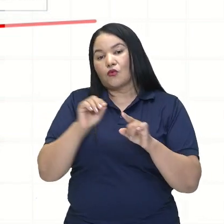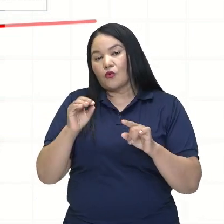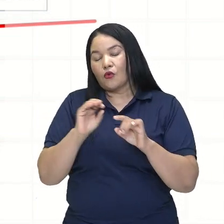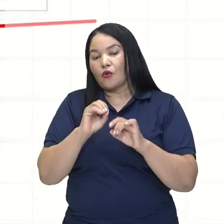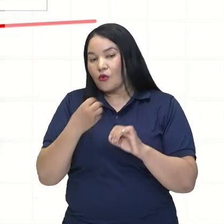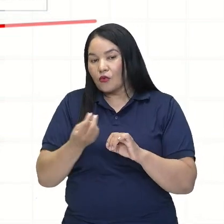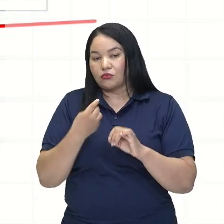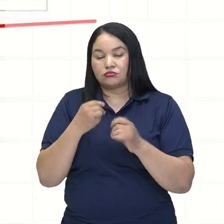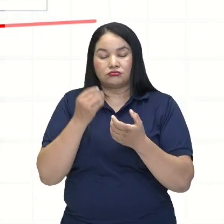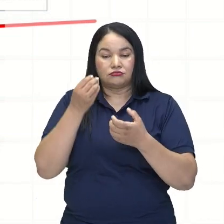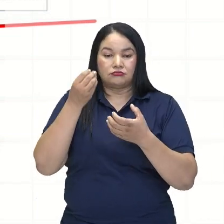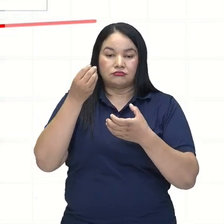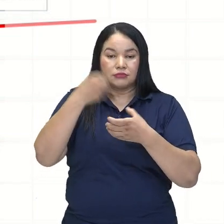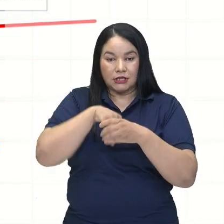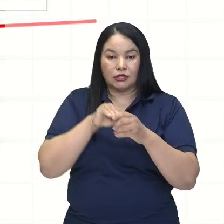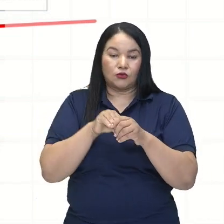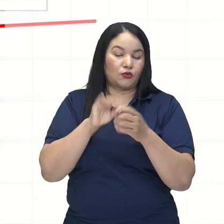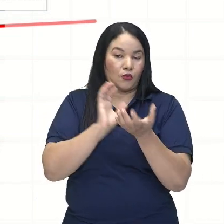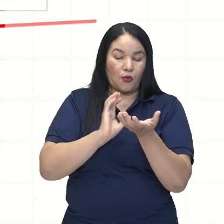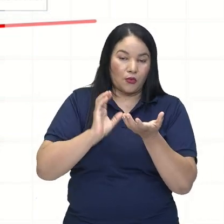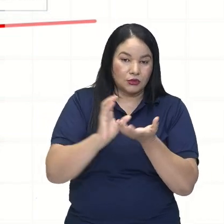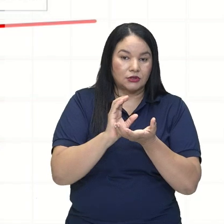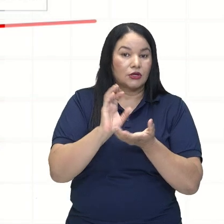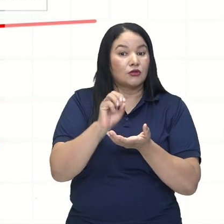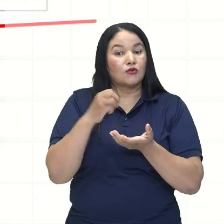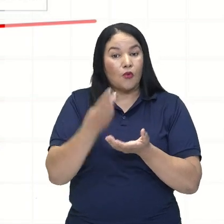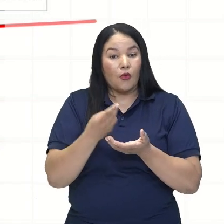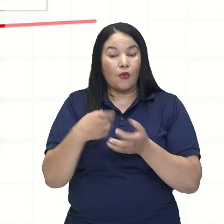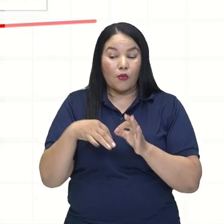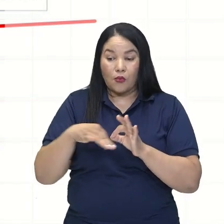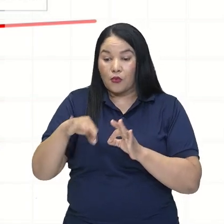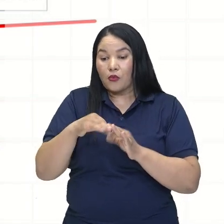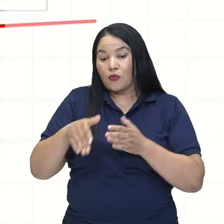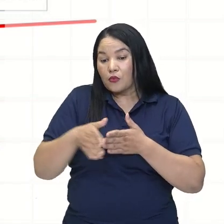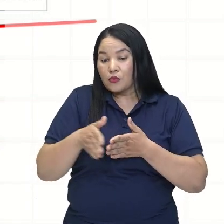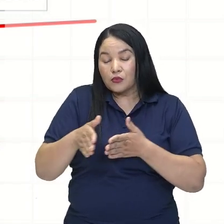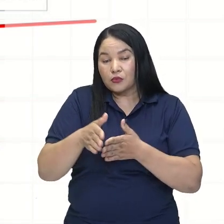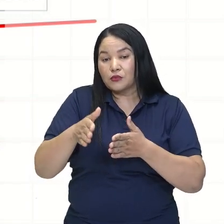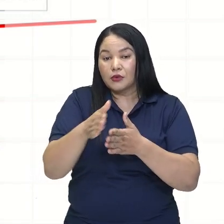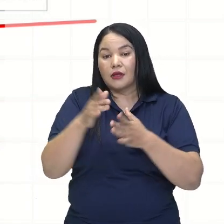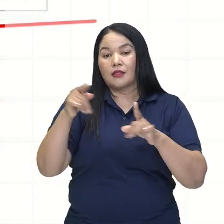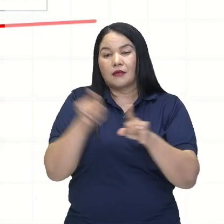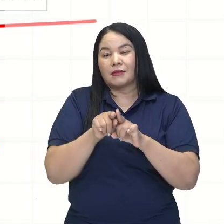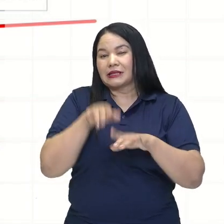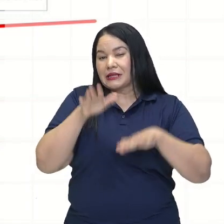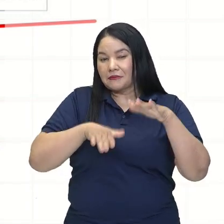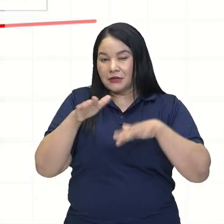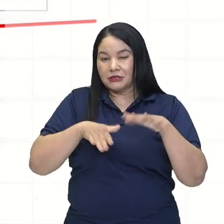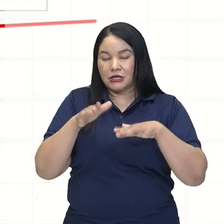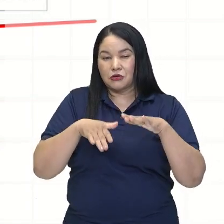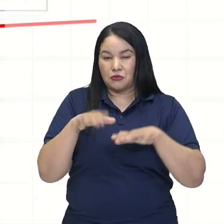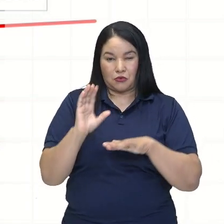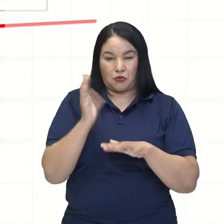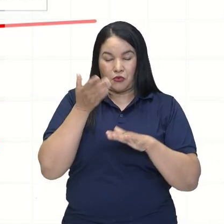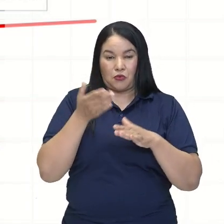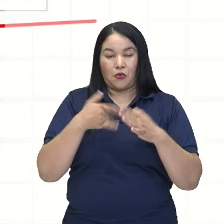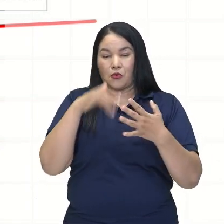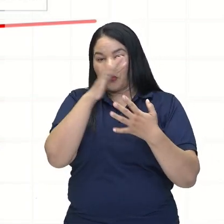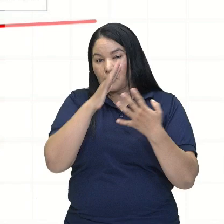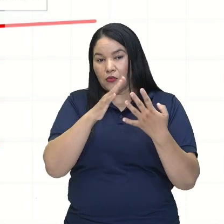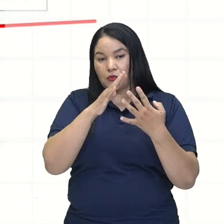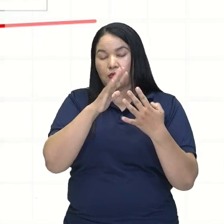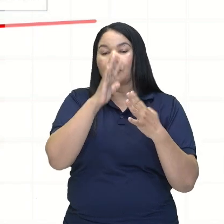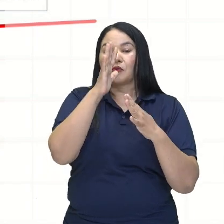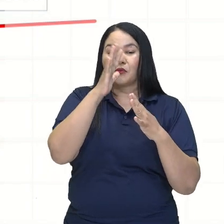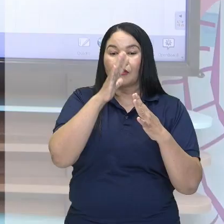até mesmo ao longo do seu percurso, né, dependendo ali da estação do ano, essas águas elas podem acabar